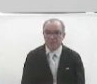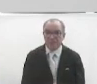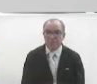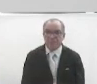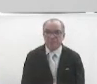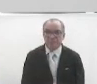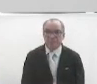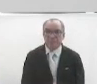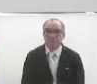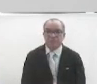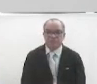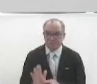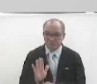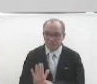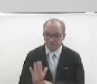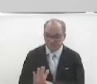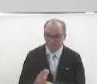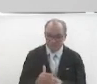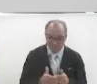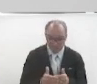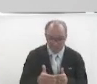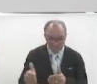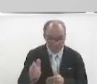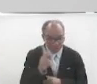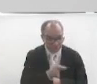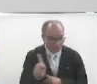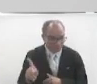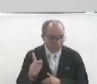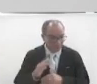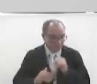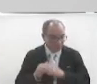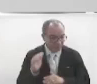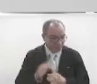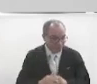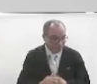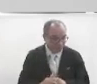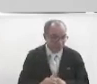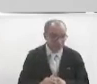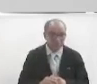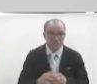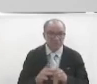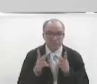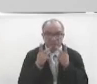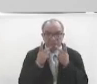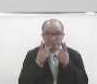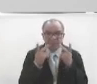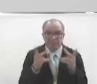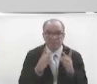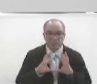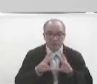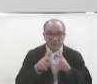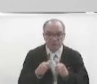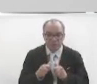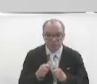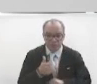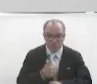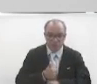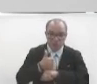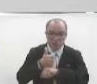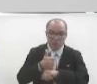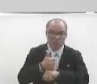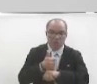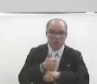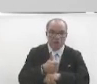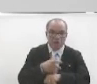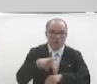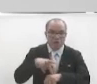e na progressão da carreiras profissionais educação oficial nessa leis estabelecidas as seguintes classes conforme o cargo nível de qualificação